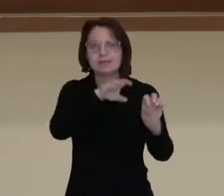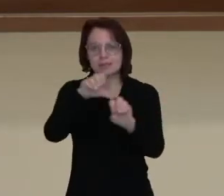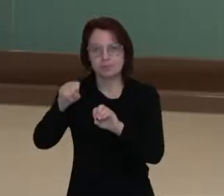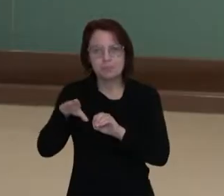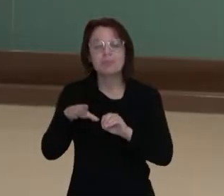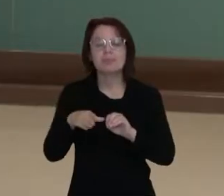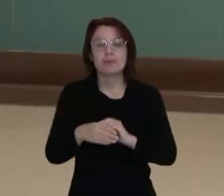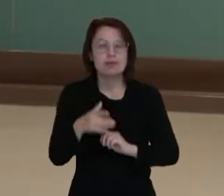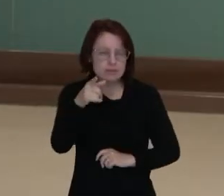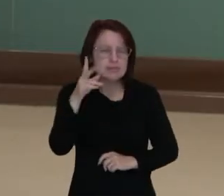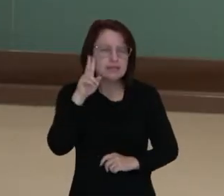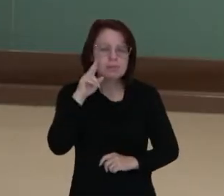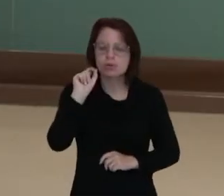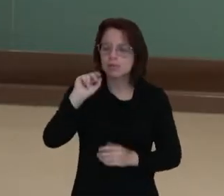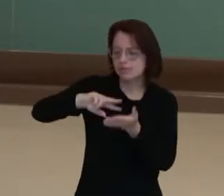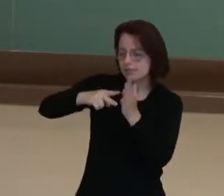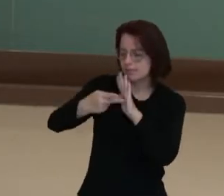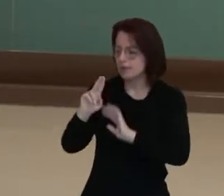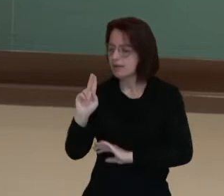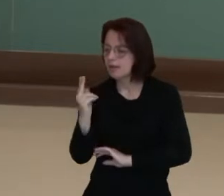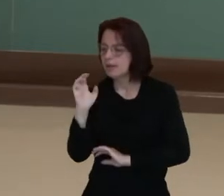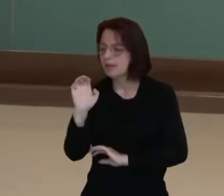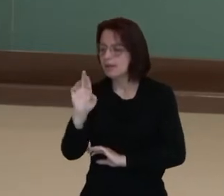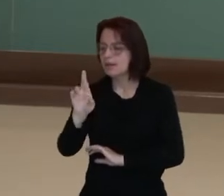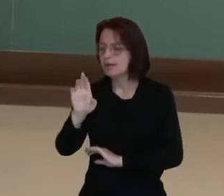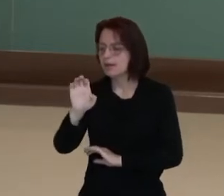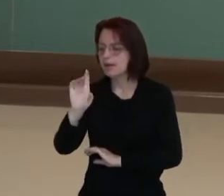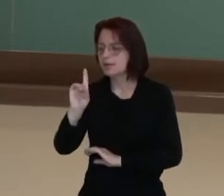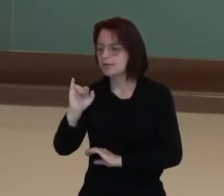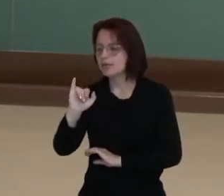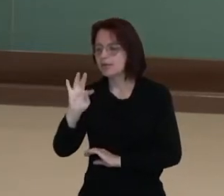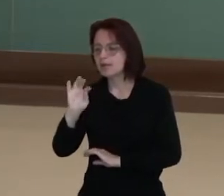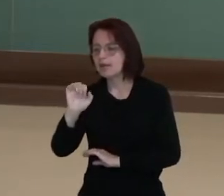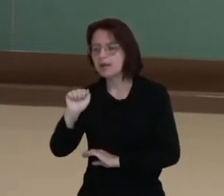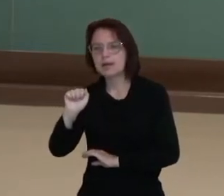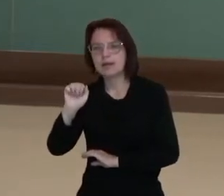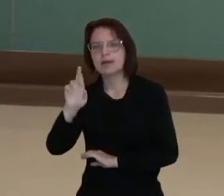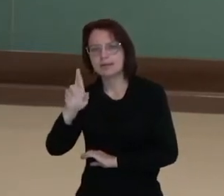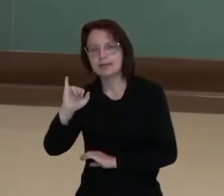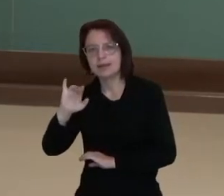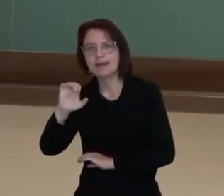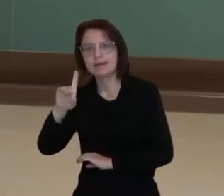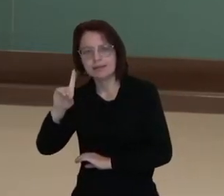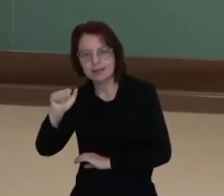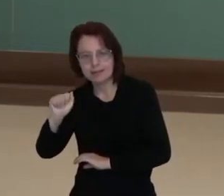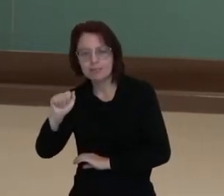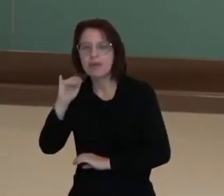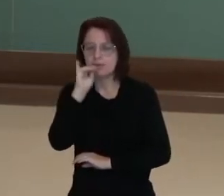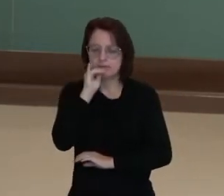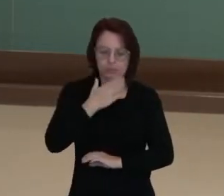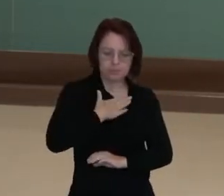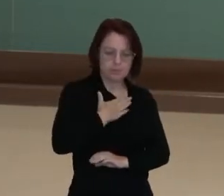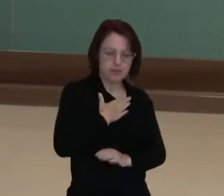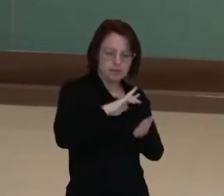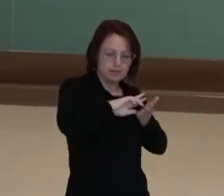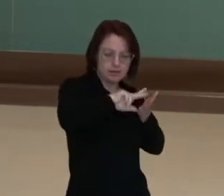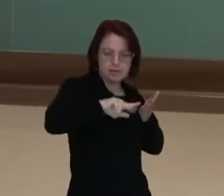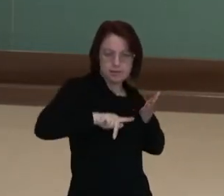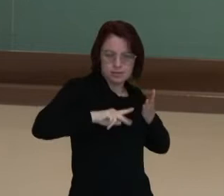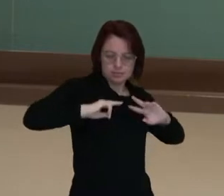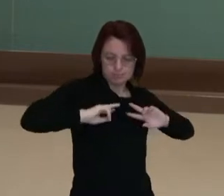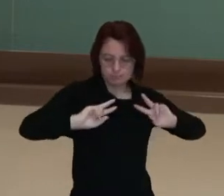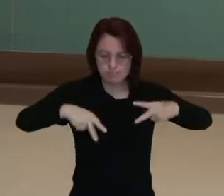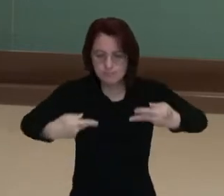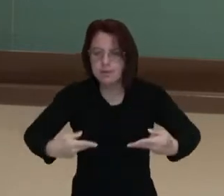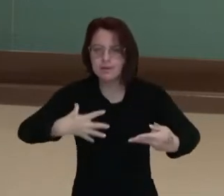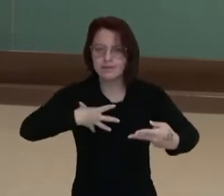que é hereditariedade? Hereditariedade é um processo biológico onde as características são transmitidas